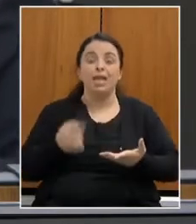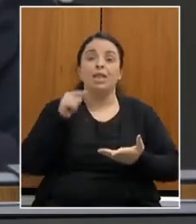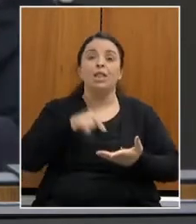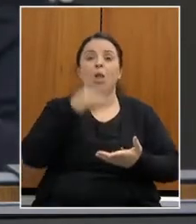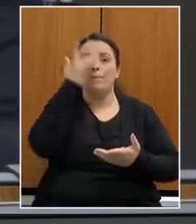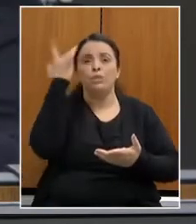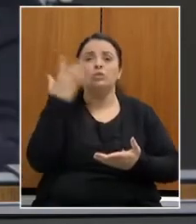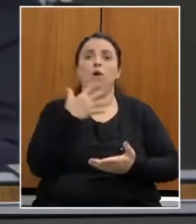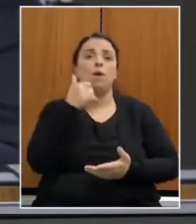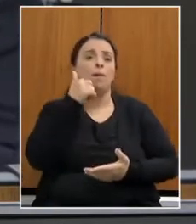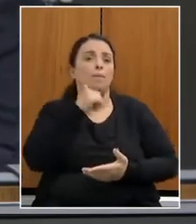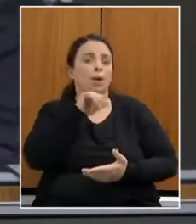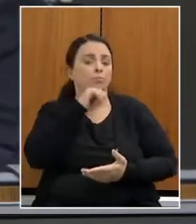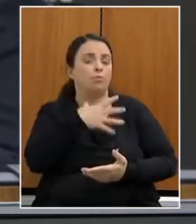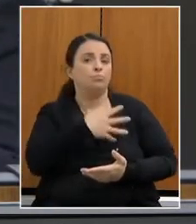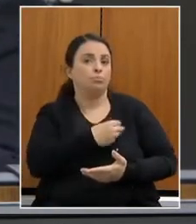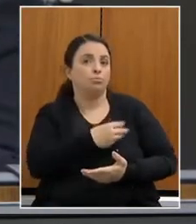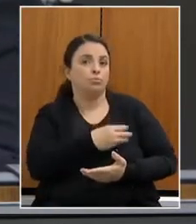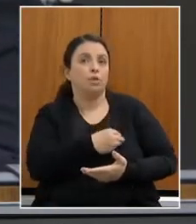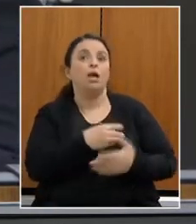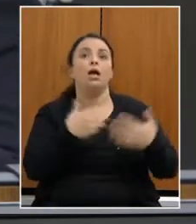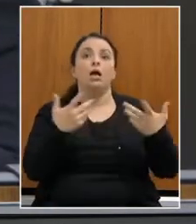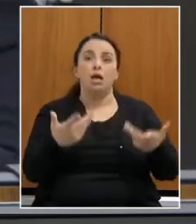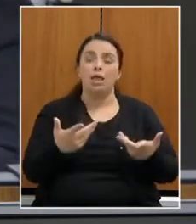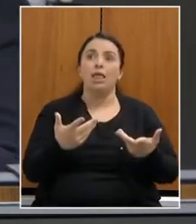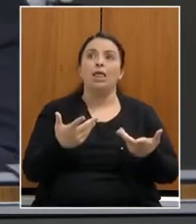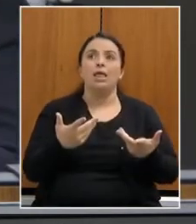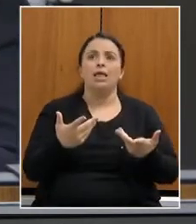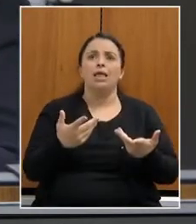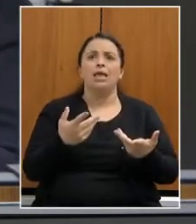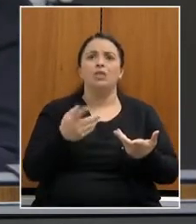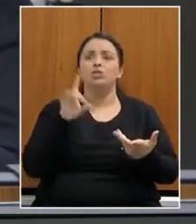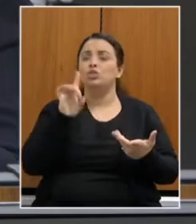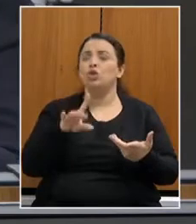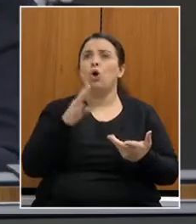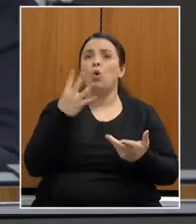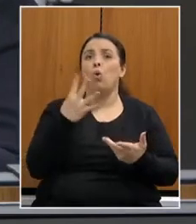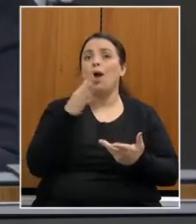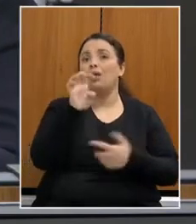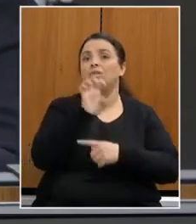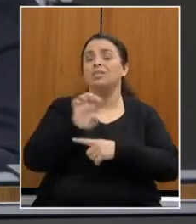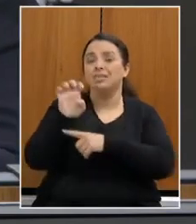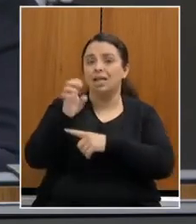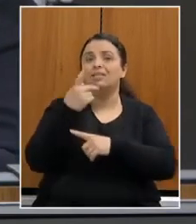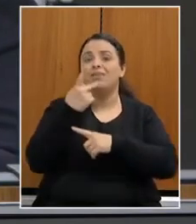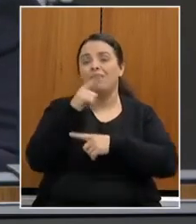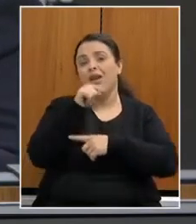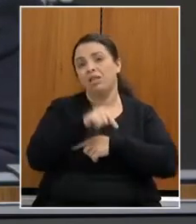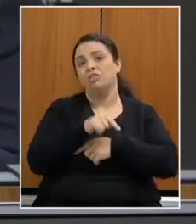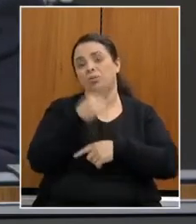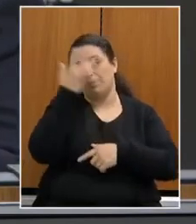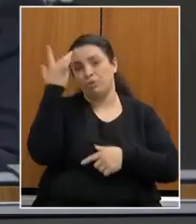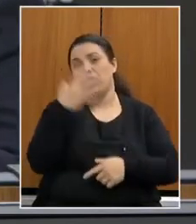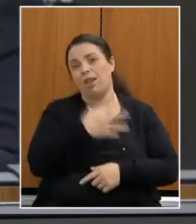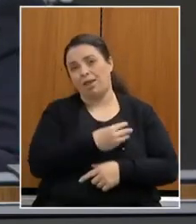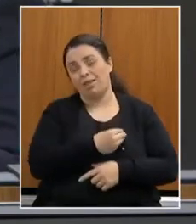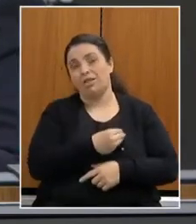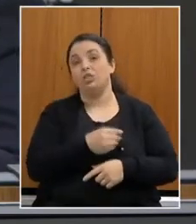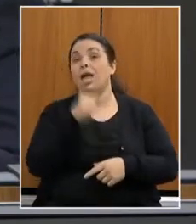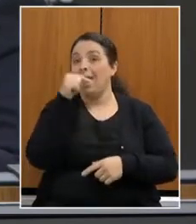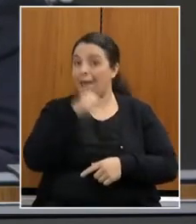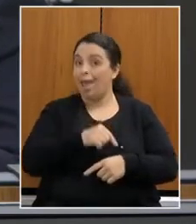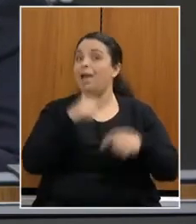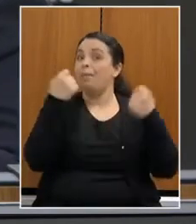vacinação são apenas quatro Estados além de Minas Gerais primeiro ponto é falar que as lactantes elas devem ser